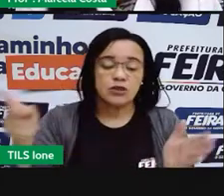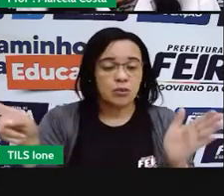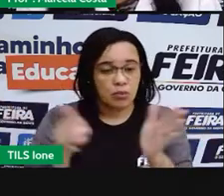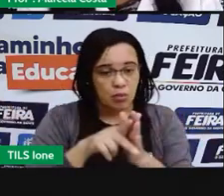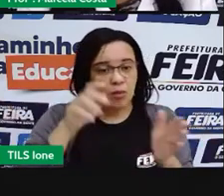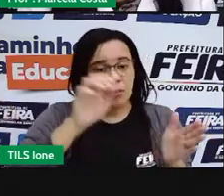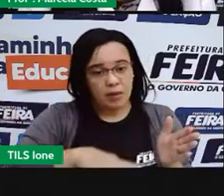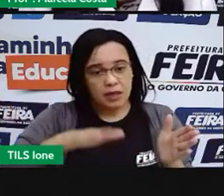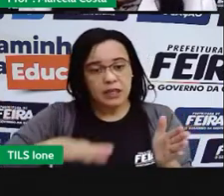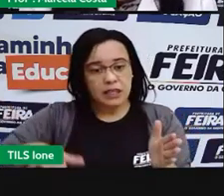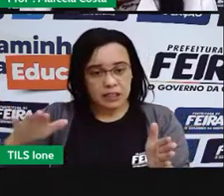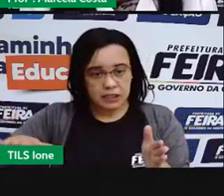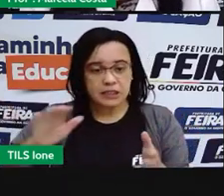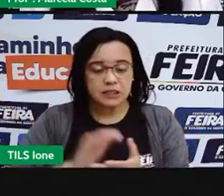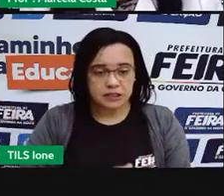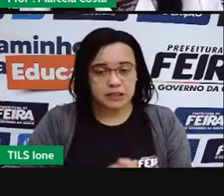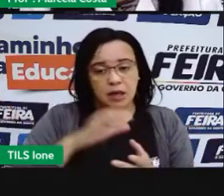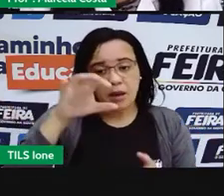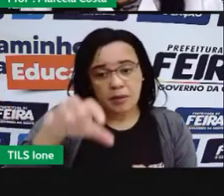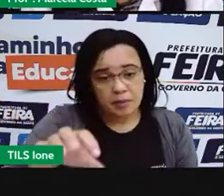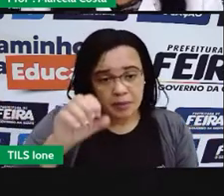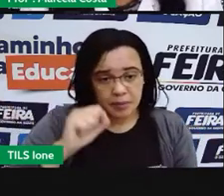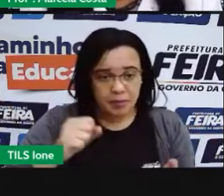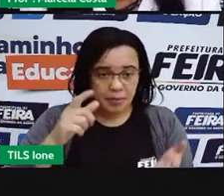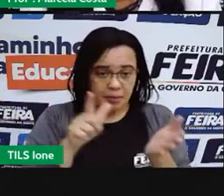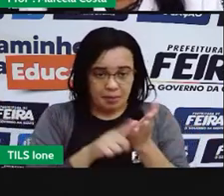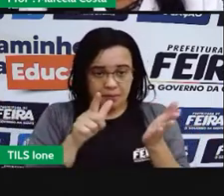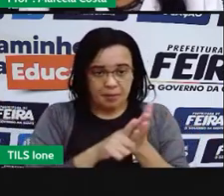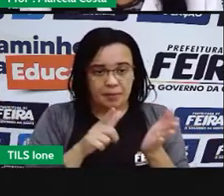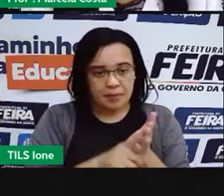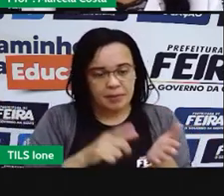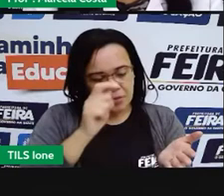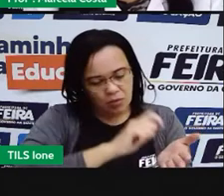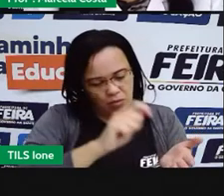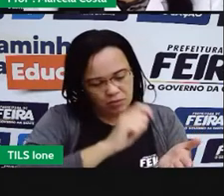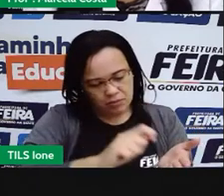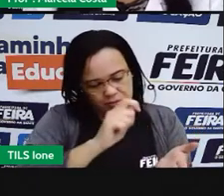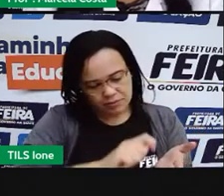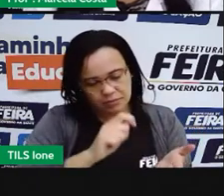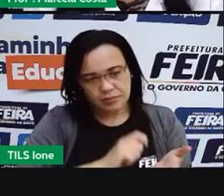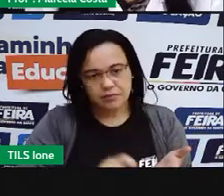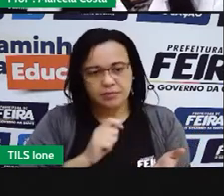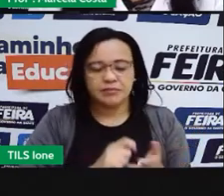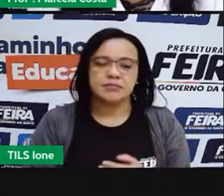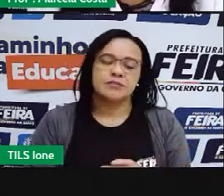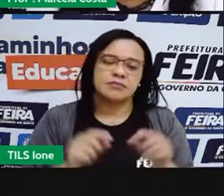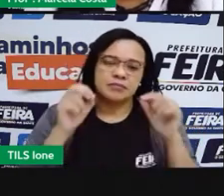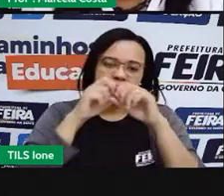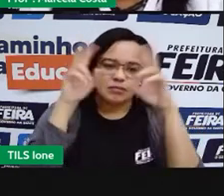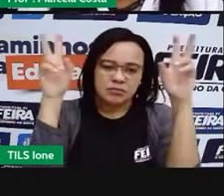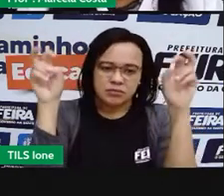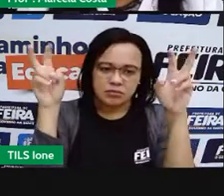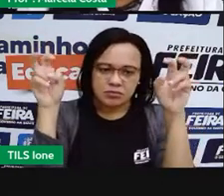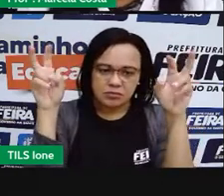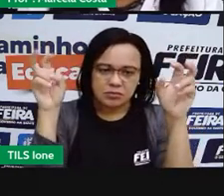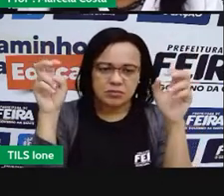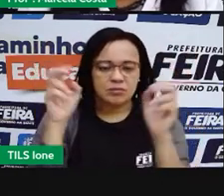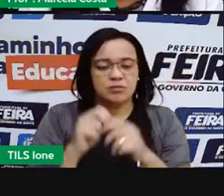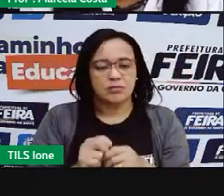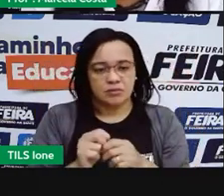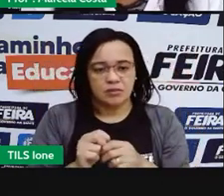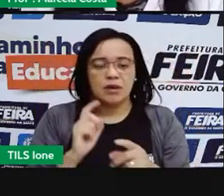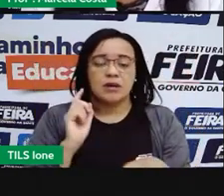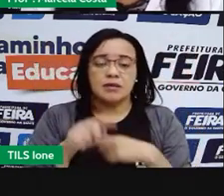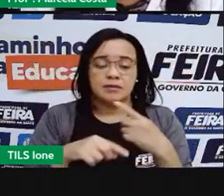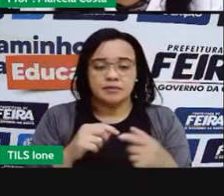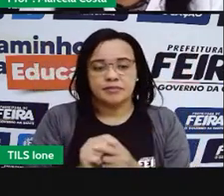você separar aí toda a sua cabeça. Você pode colocar aí no início o cabeçalho, né? E você pode